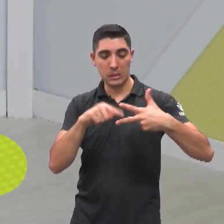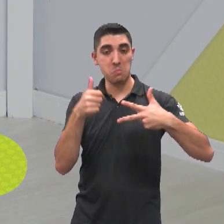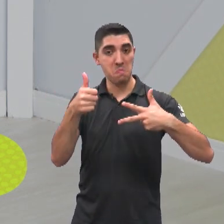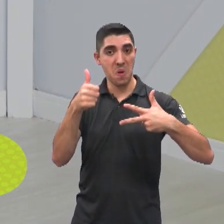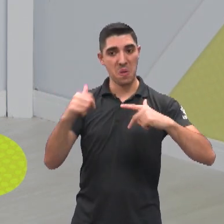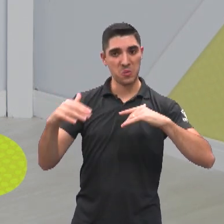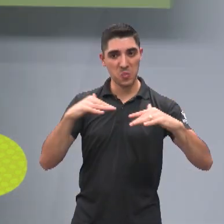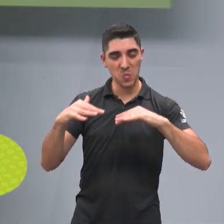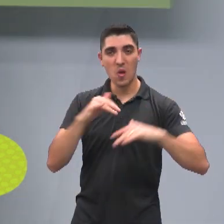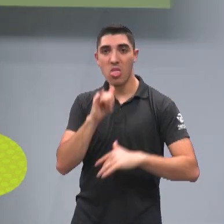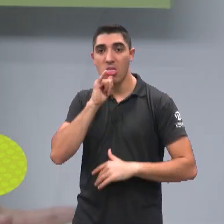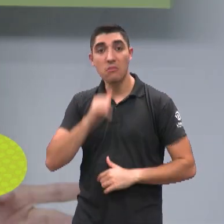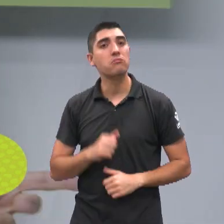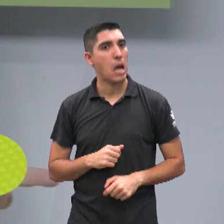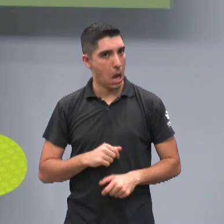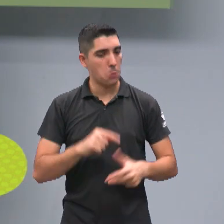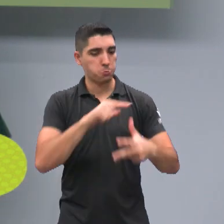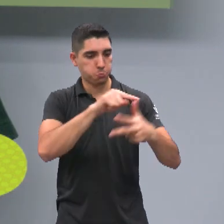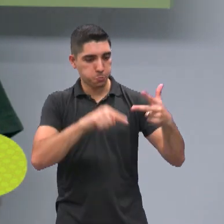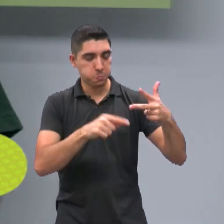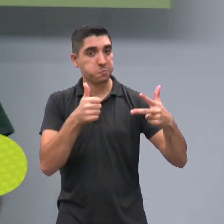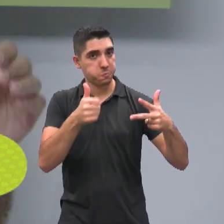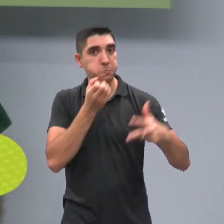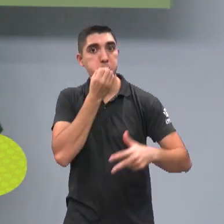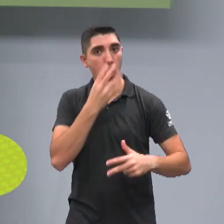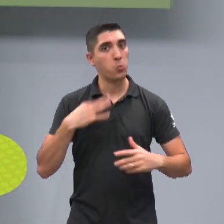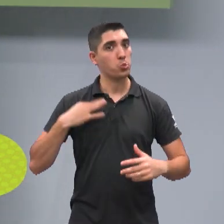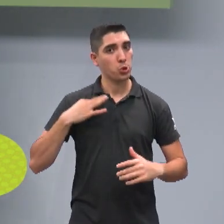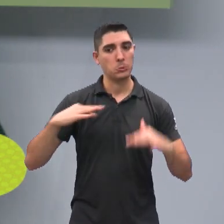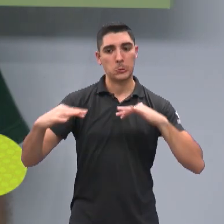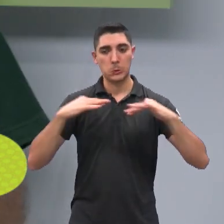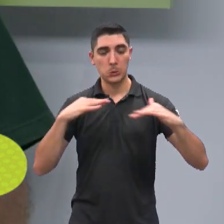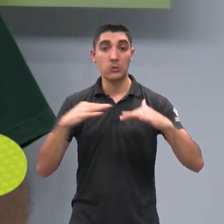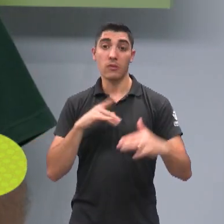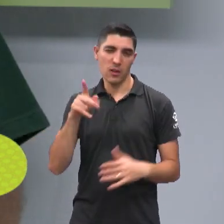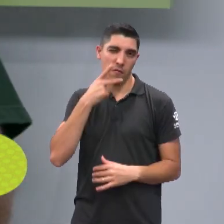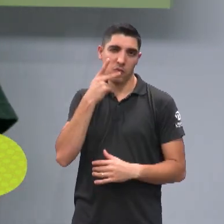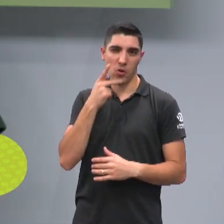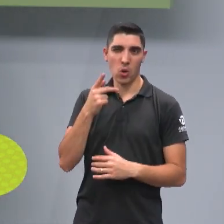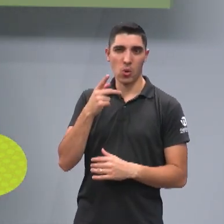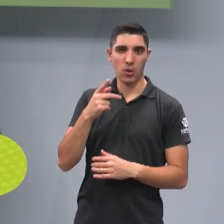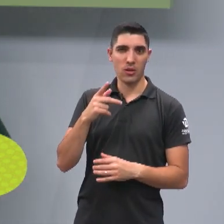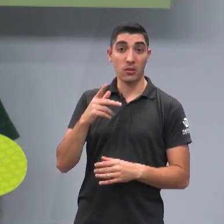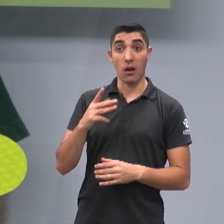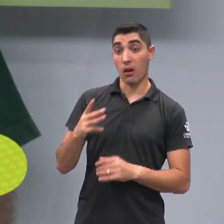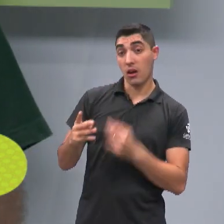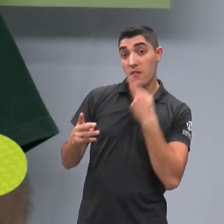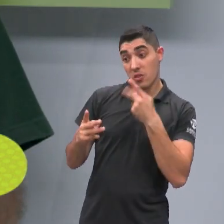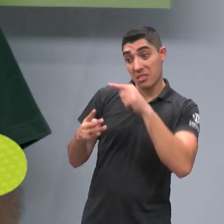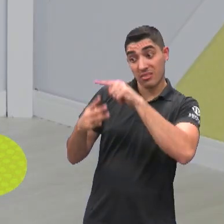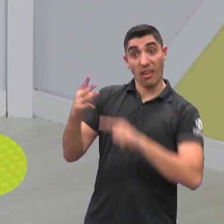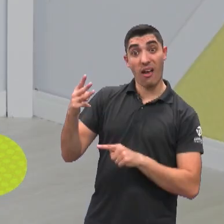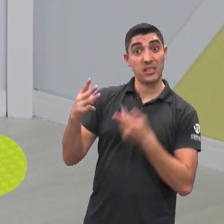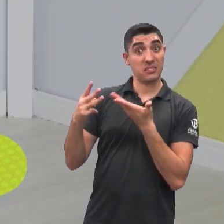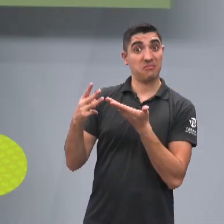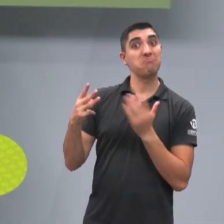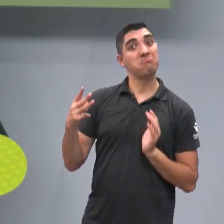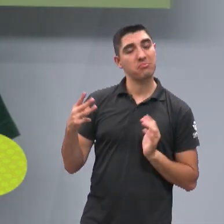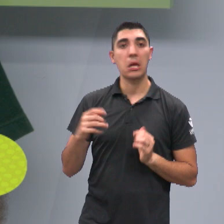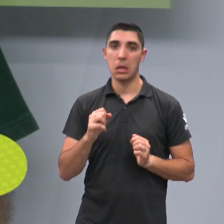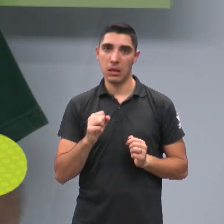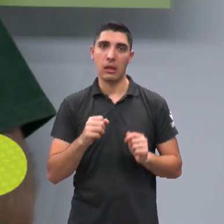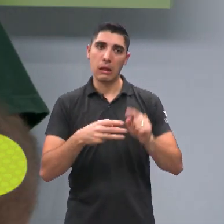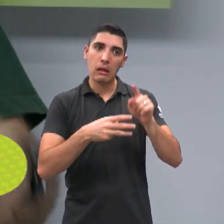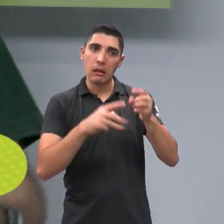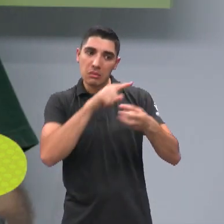Taubaté. Bons testes, né? A gente estava falando de zagueiro, né? Zagueiro, o São José está precisando ali. Aqui tem 3, né, fora da lista oficial. Porque tá meio capenga, né? Tem